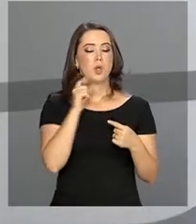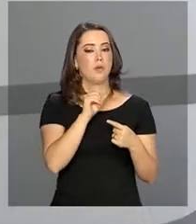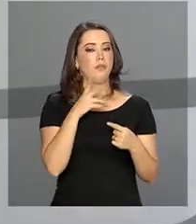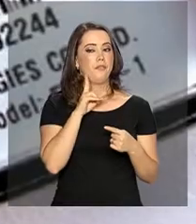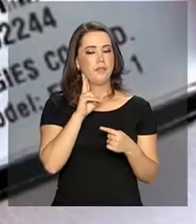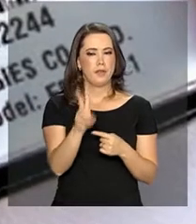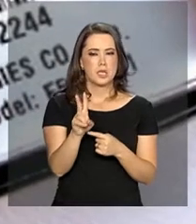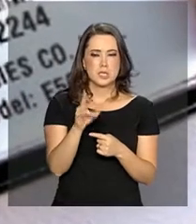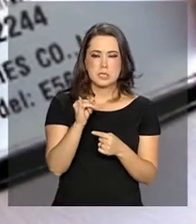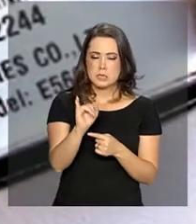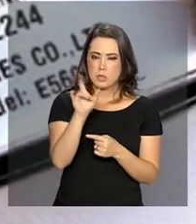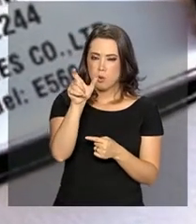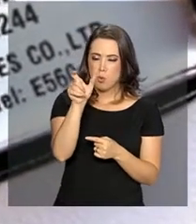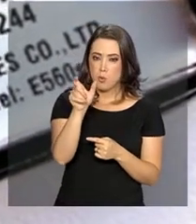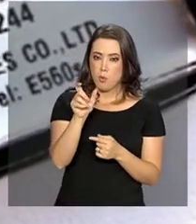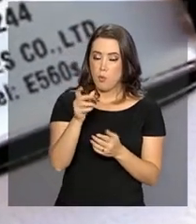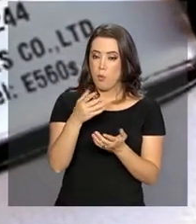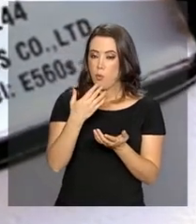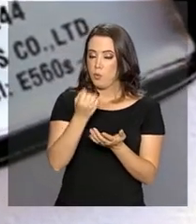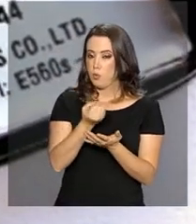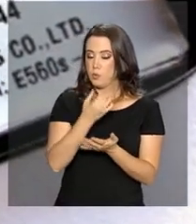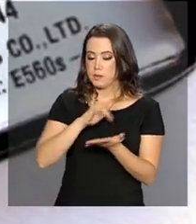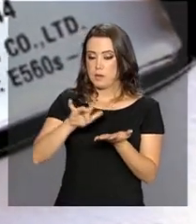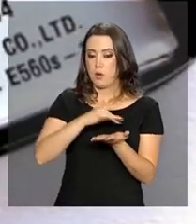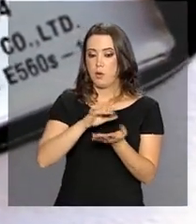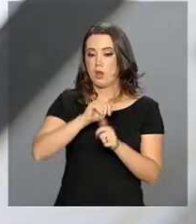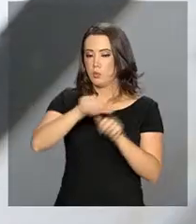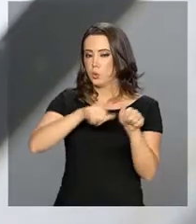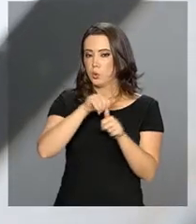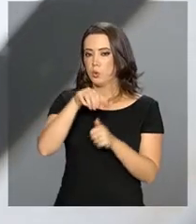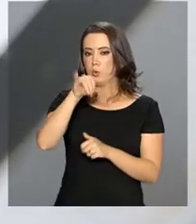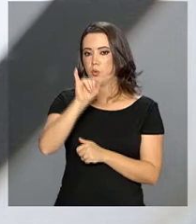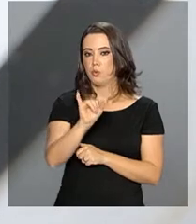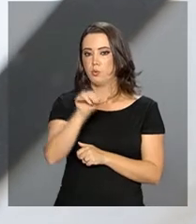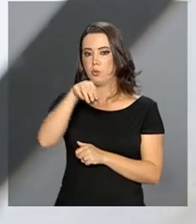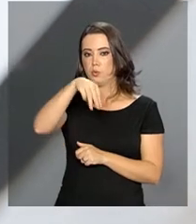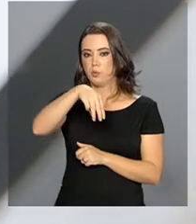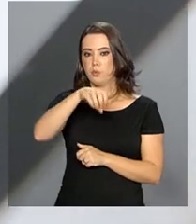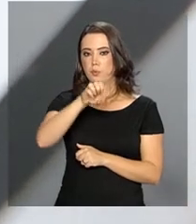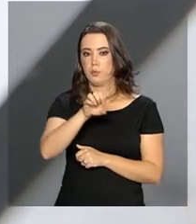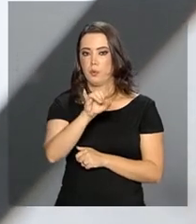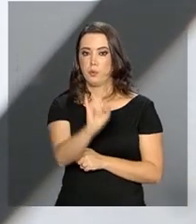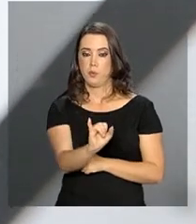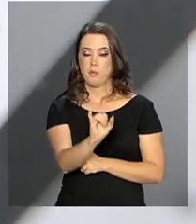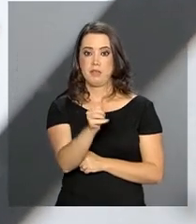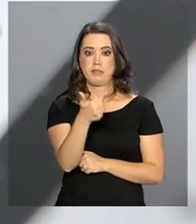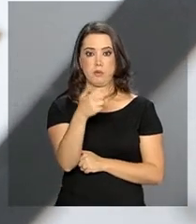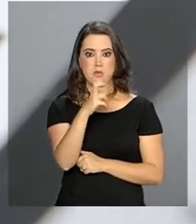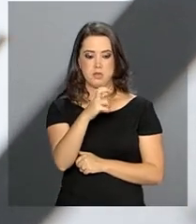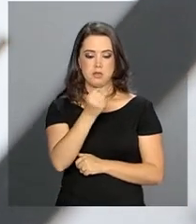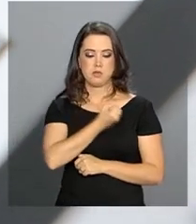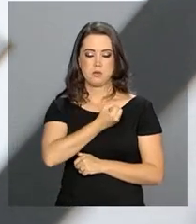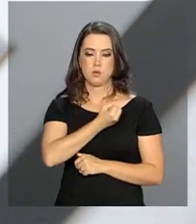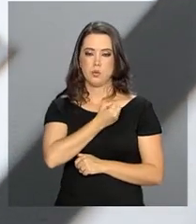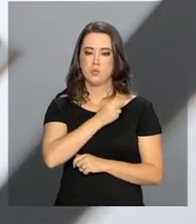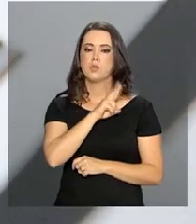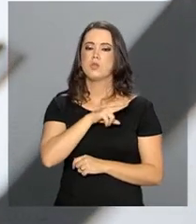aparelhos que tiveram o e-mail adulterado, um código composto por 15 números utilizado